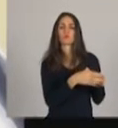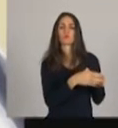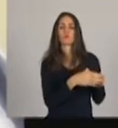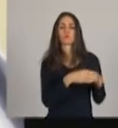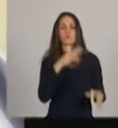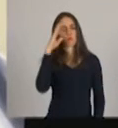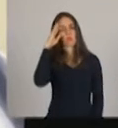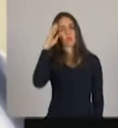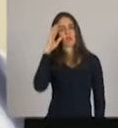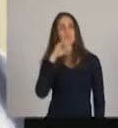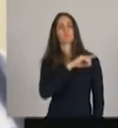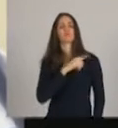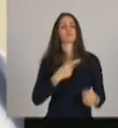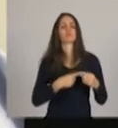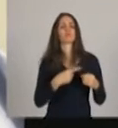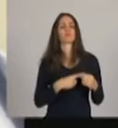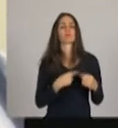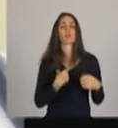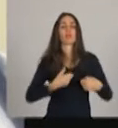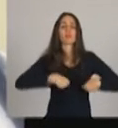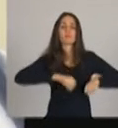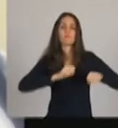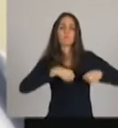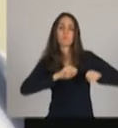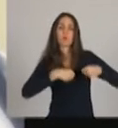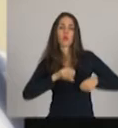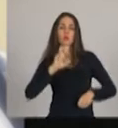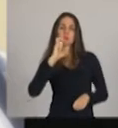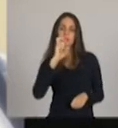de 5 motos para que